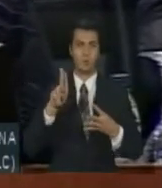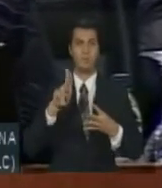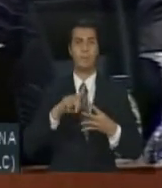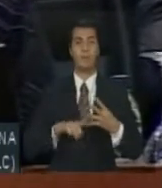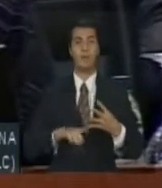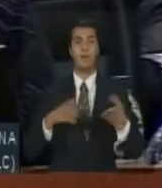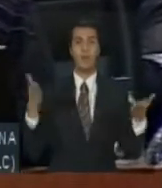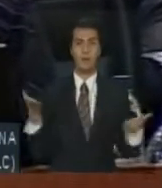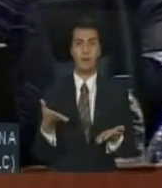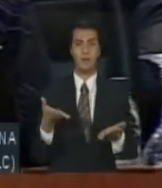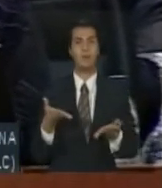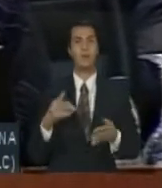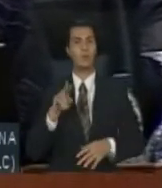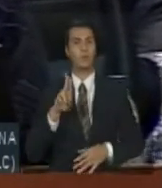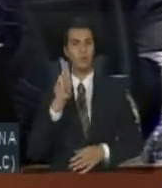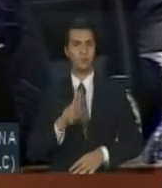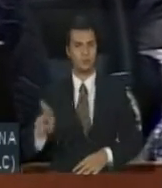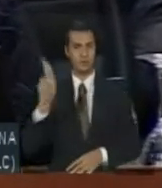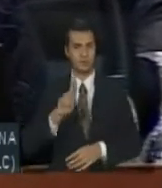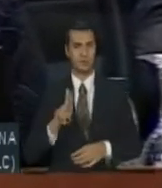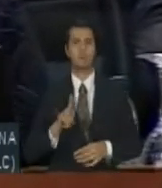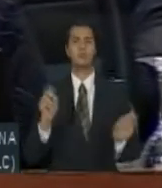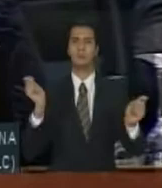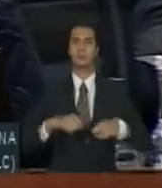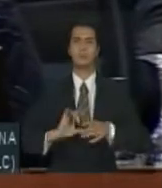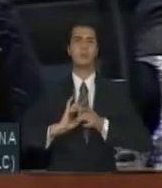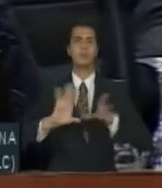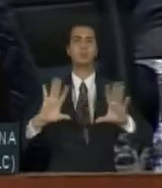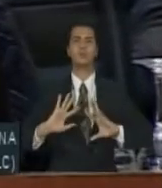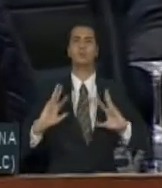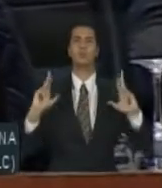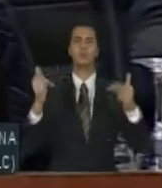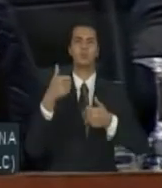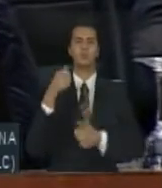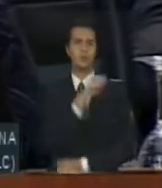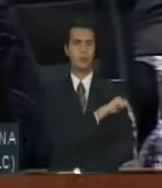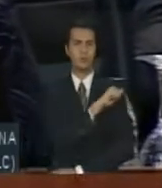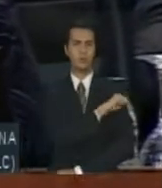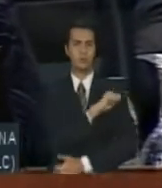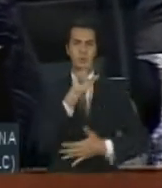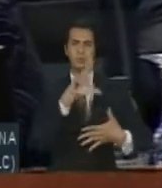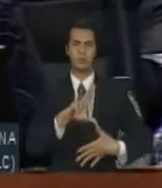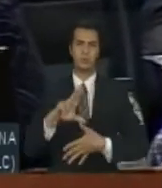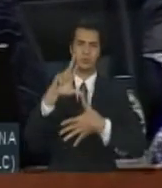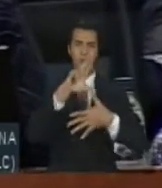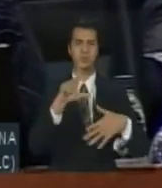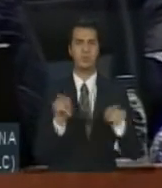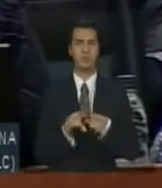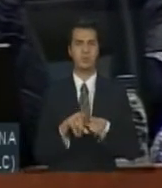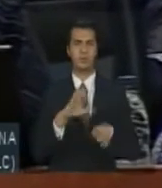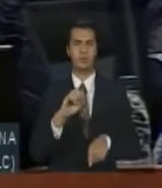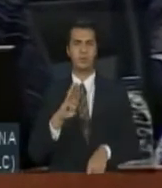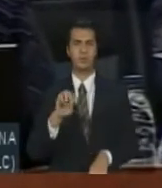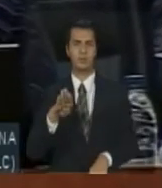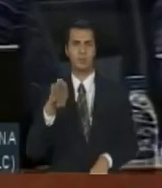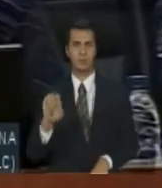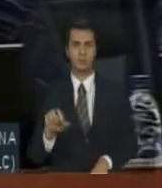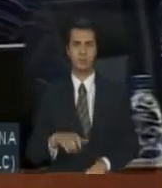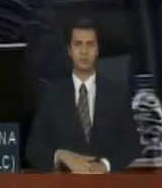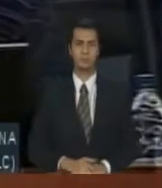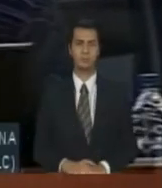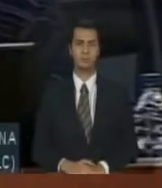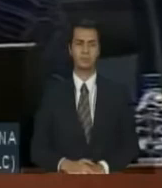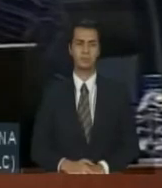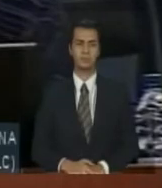suas matrículas para todos os estudantes latino-americanos e caribenhos.